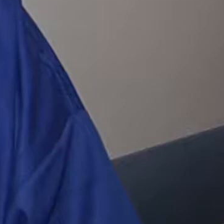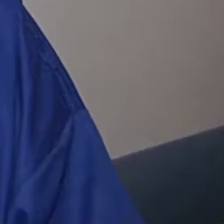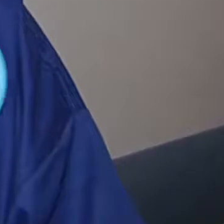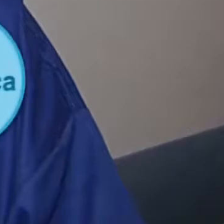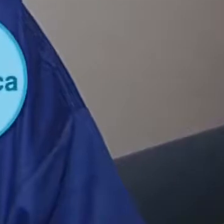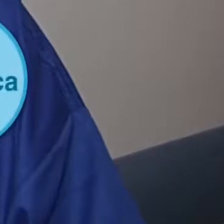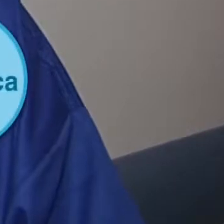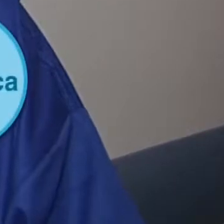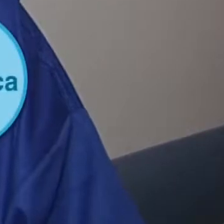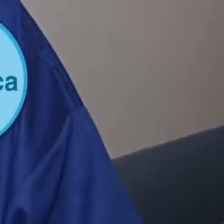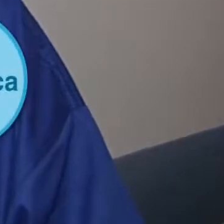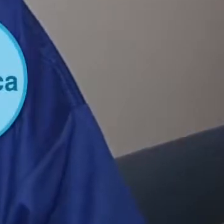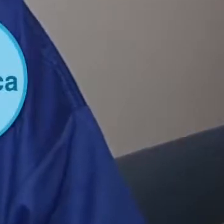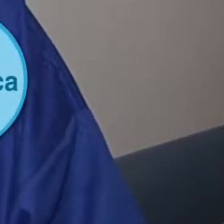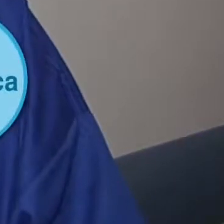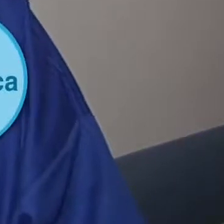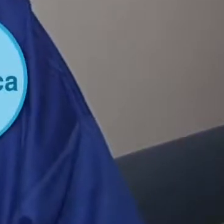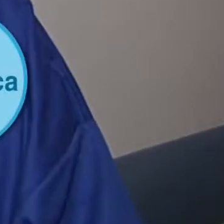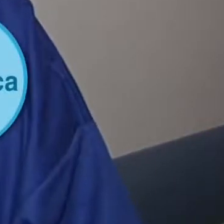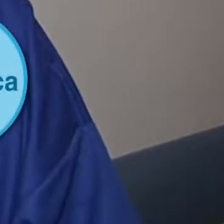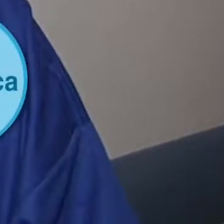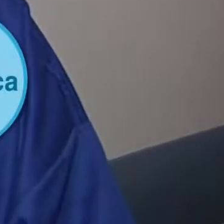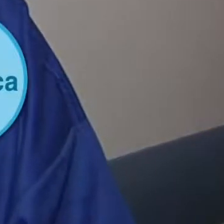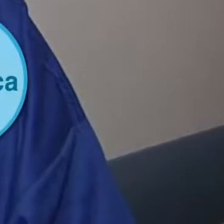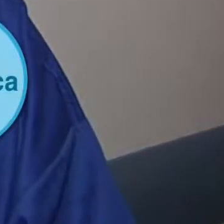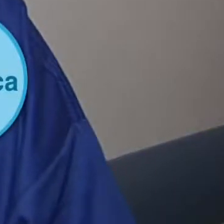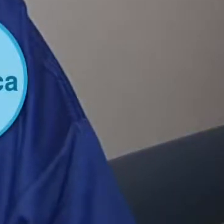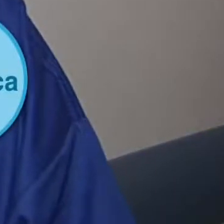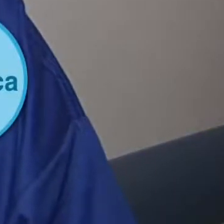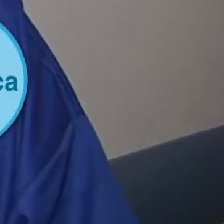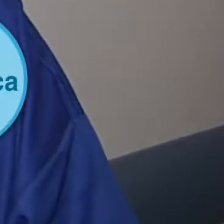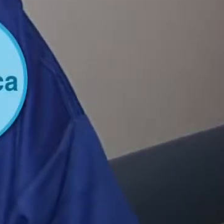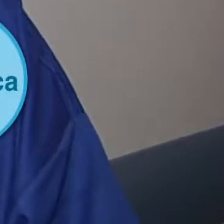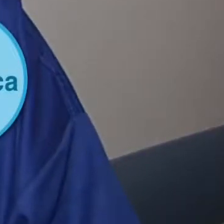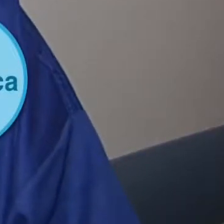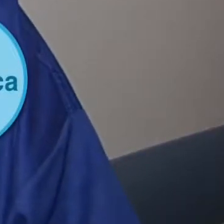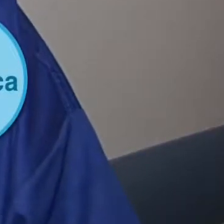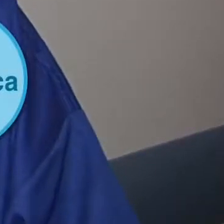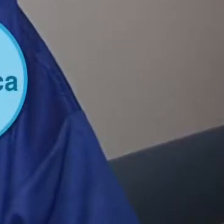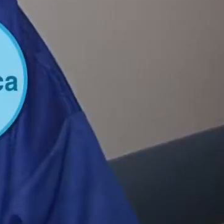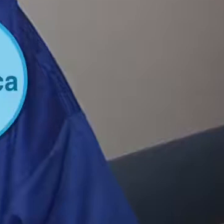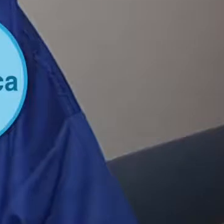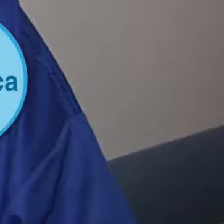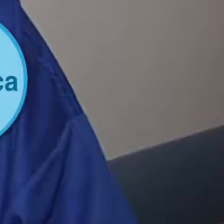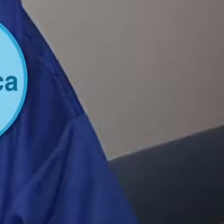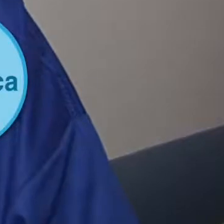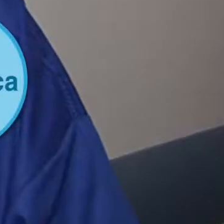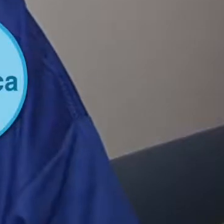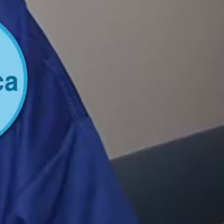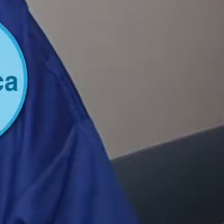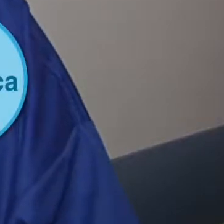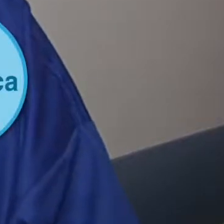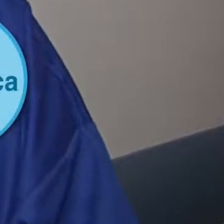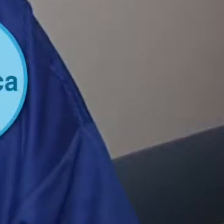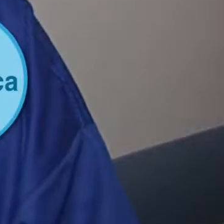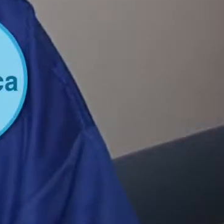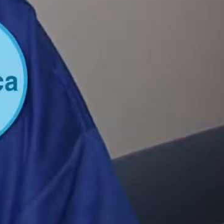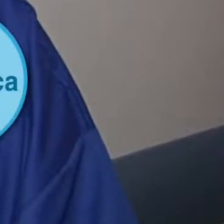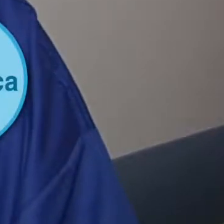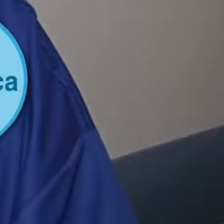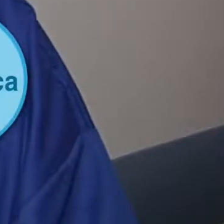você trabalhe o álcool líquido. Felizmente isso está diminuindo, mas por muito tempo o maior causador, quase